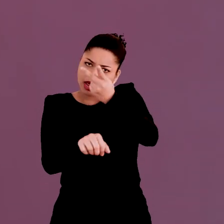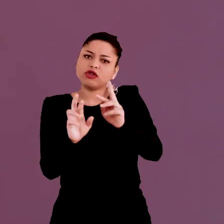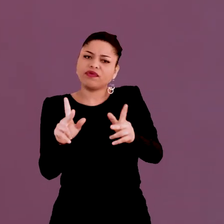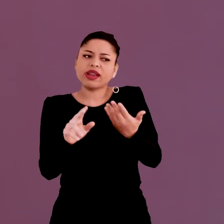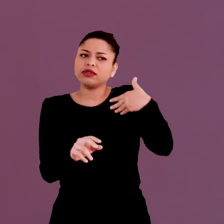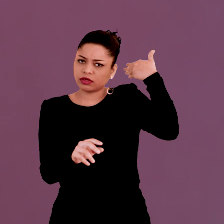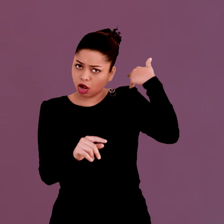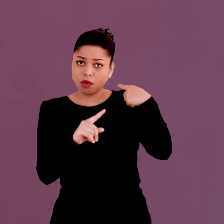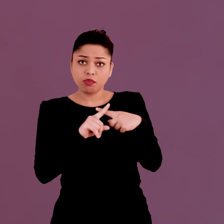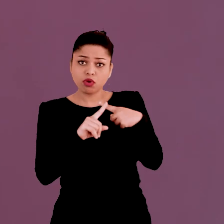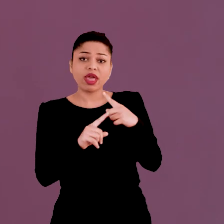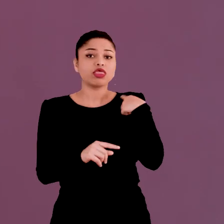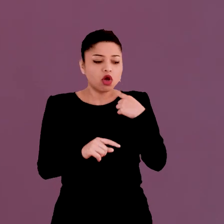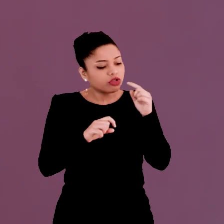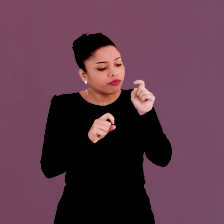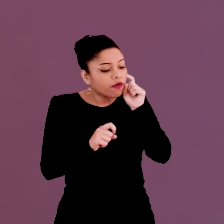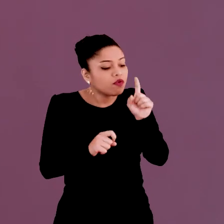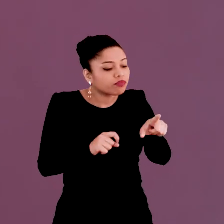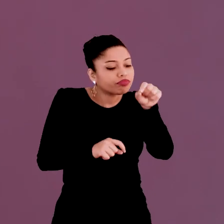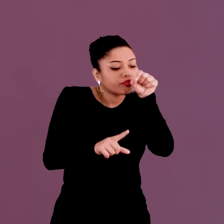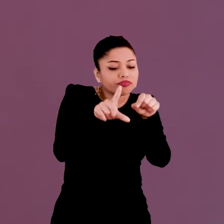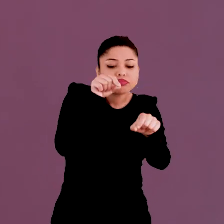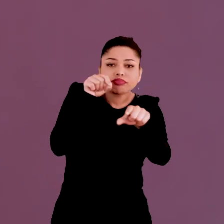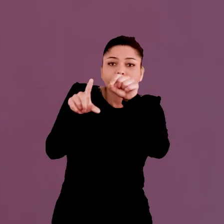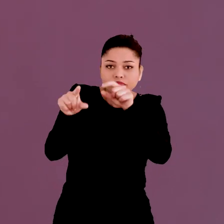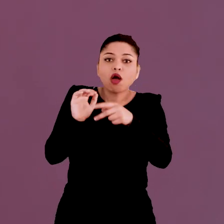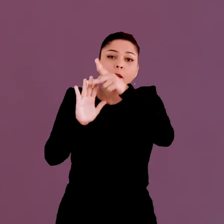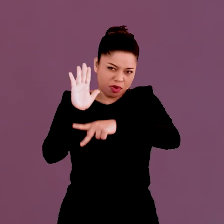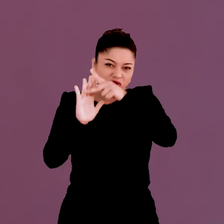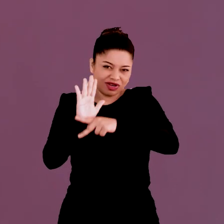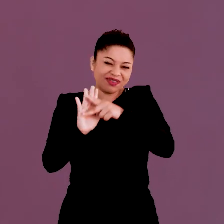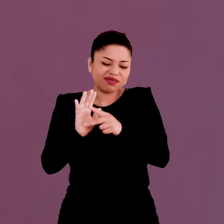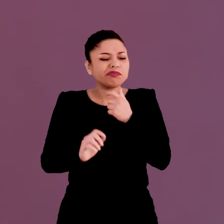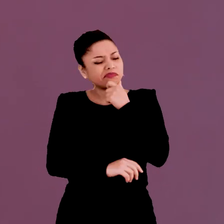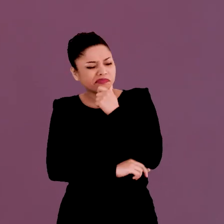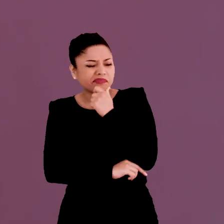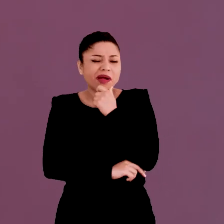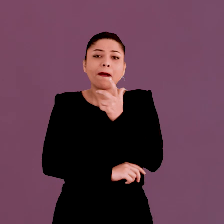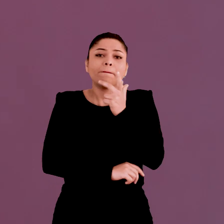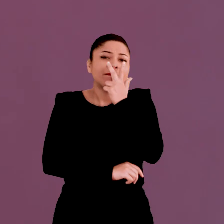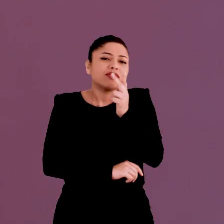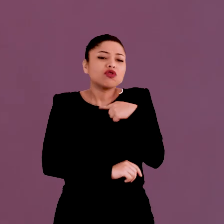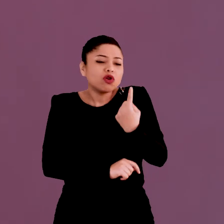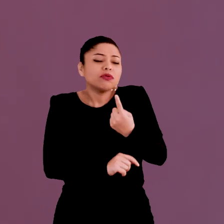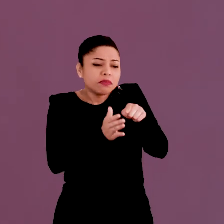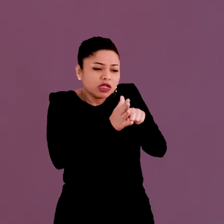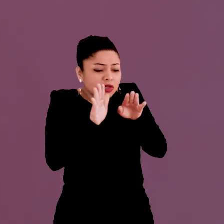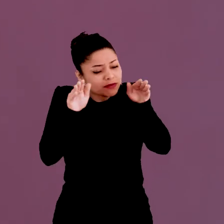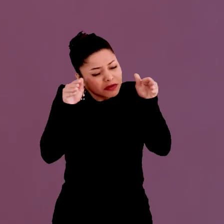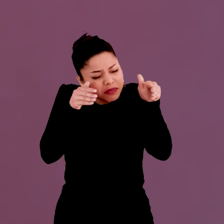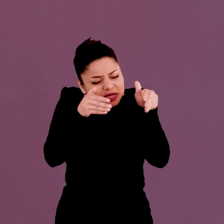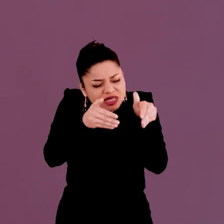foi olhar para os projetos selecionados e encontrar neles algo bastante específico que contasse sobre